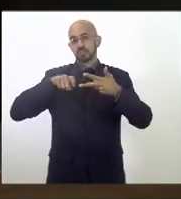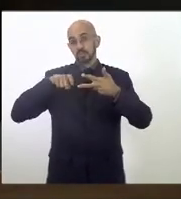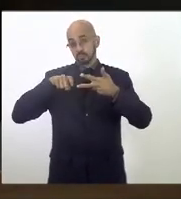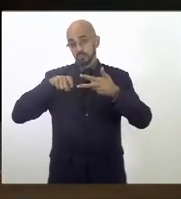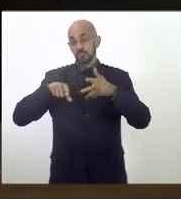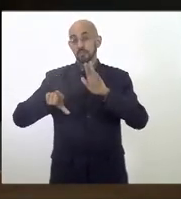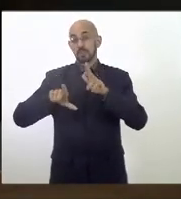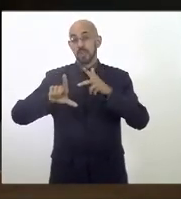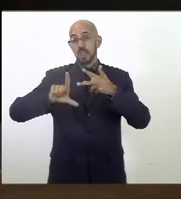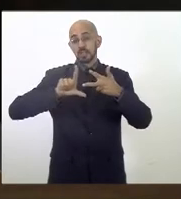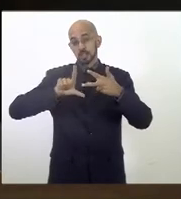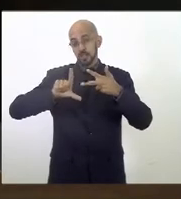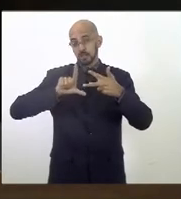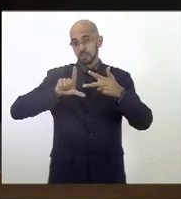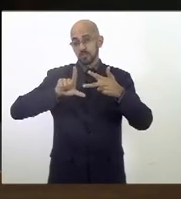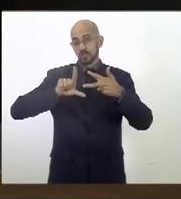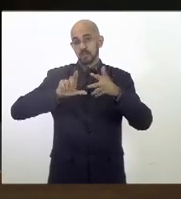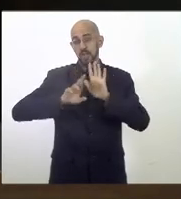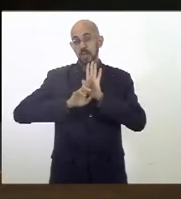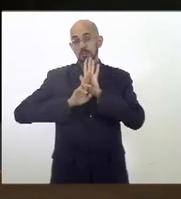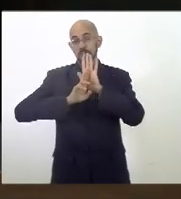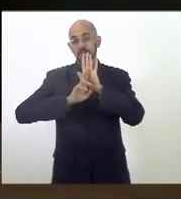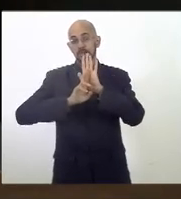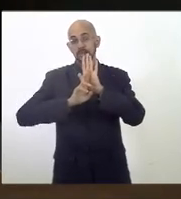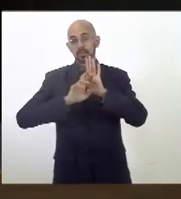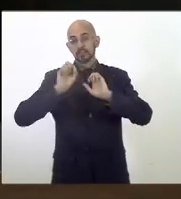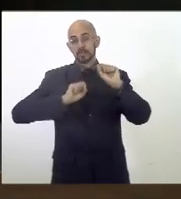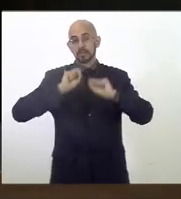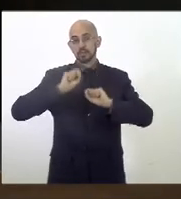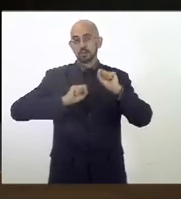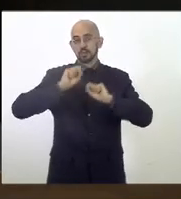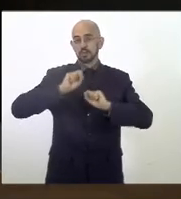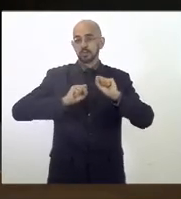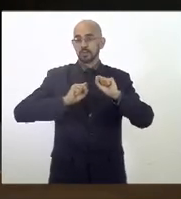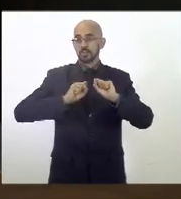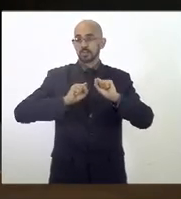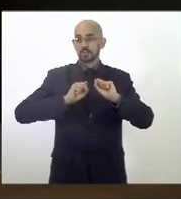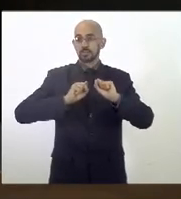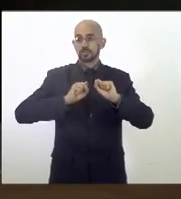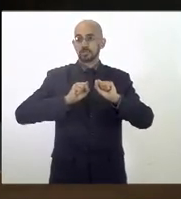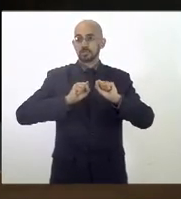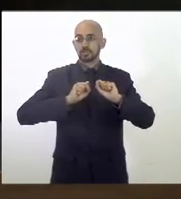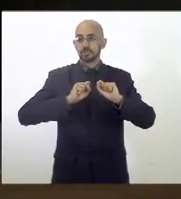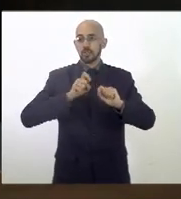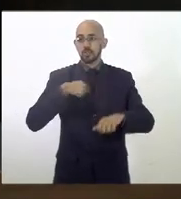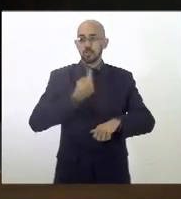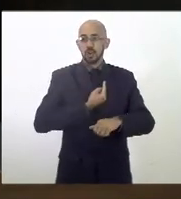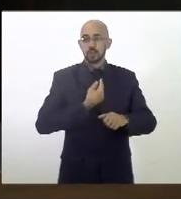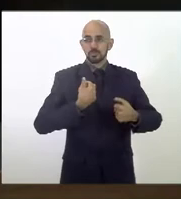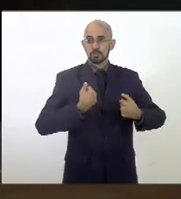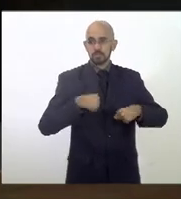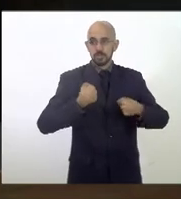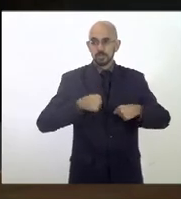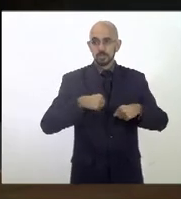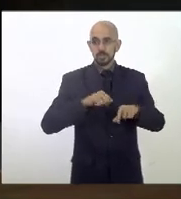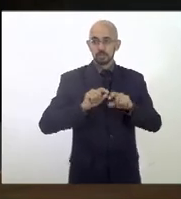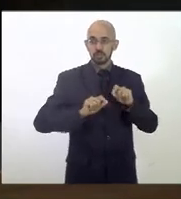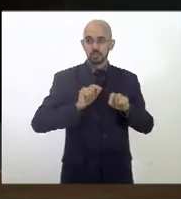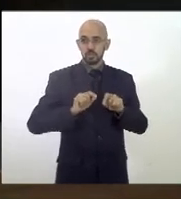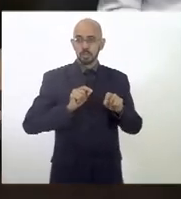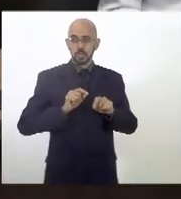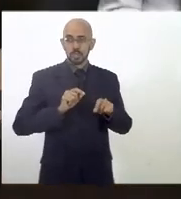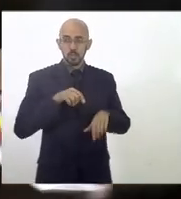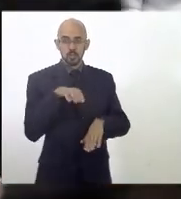Poder Legislativo, os representantes das indústrias, a gente precisa ter um